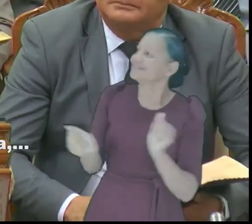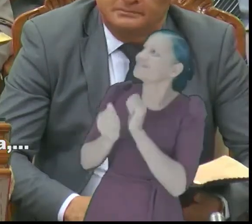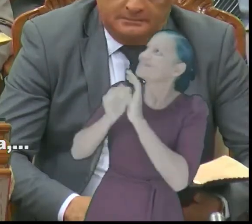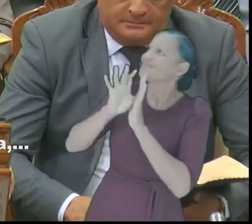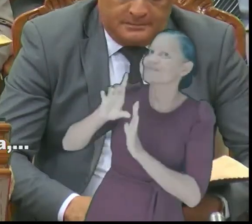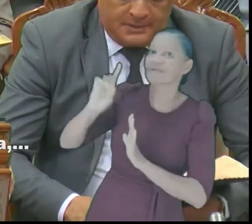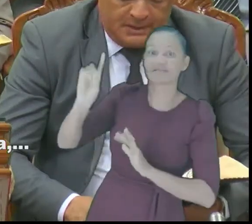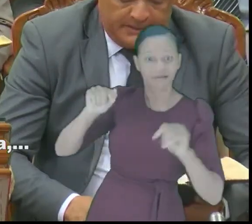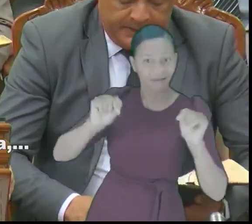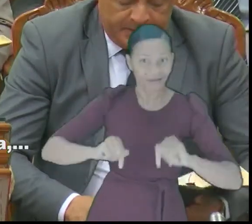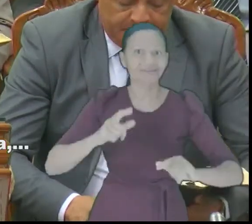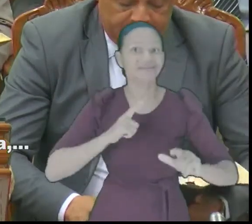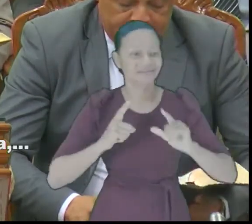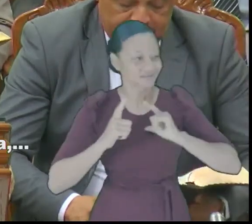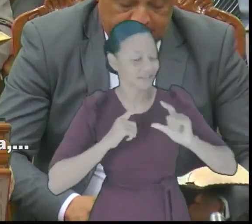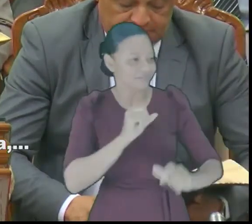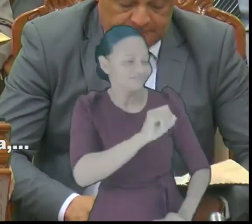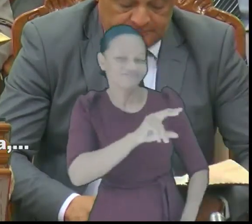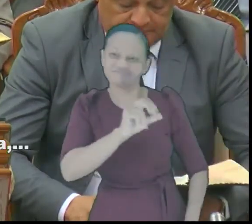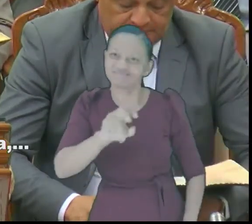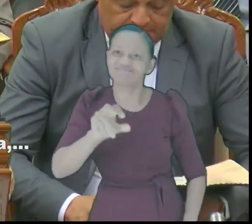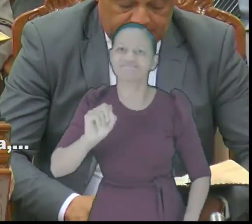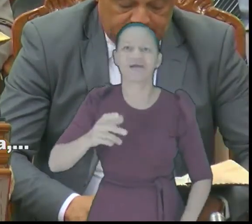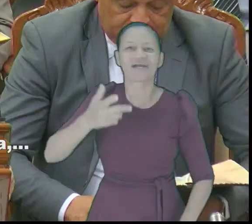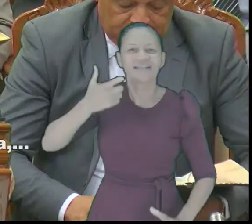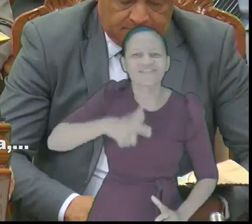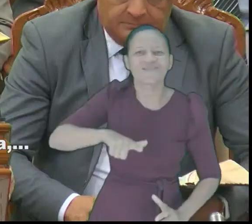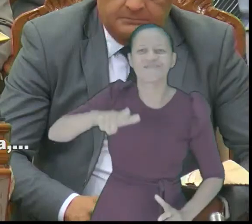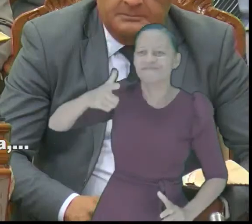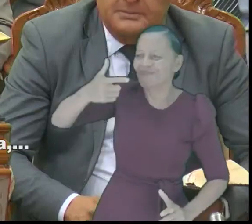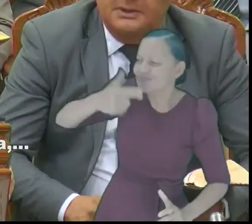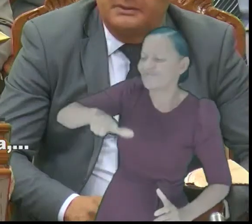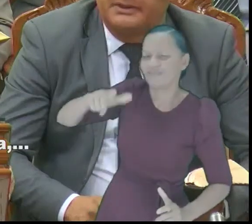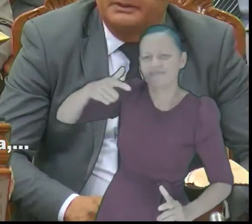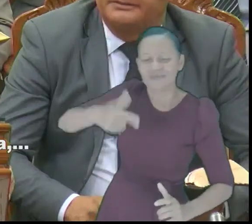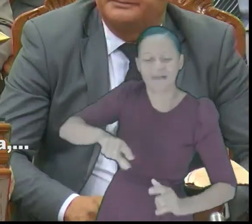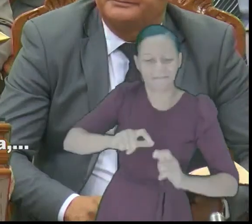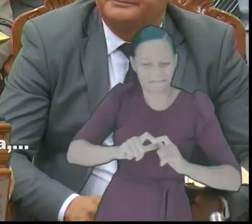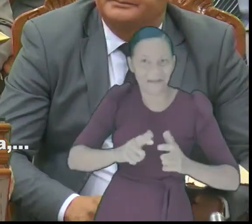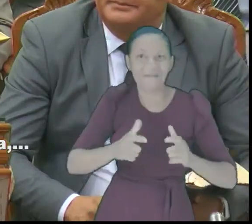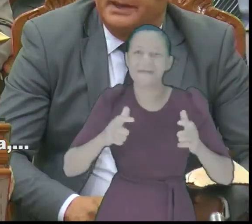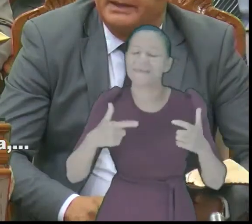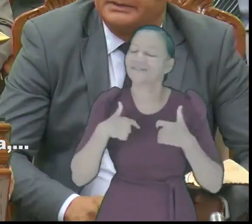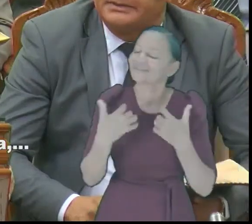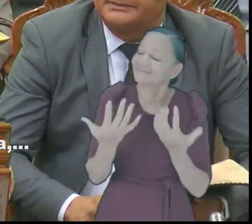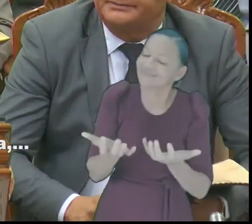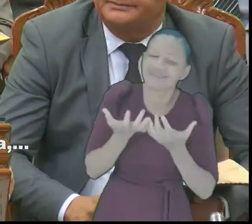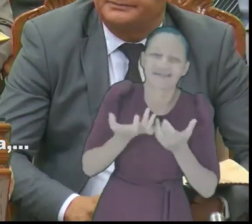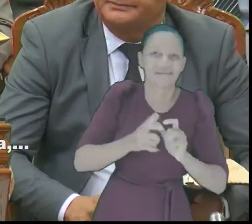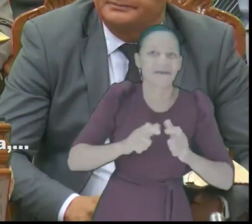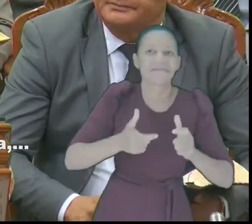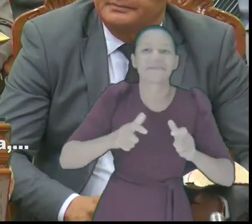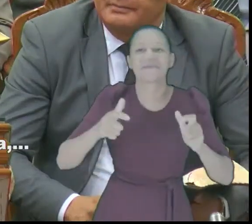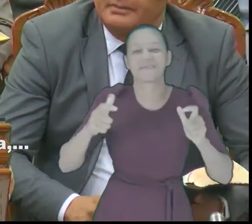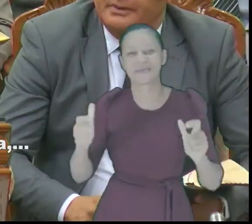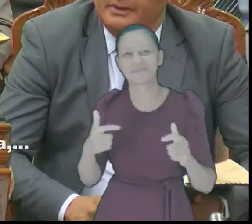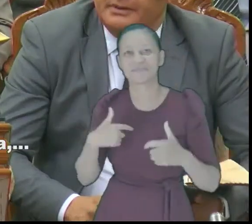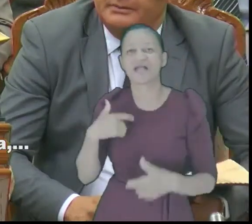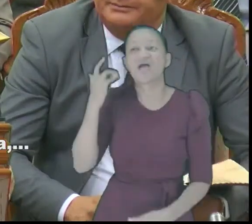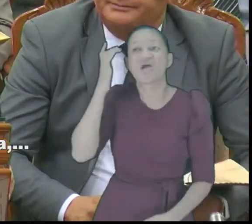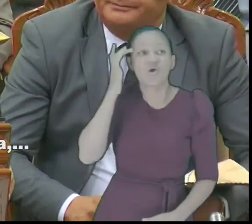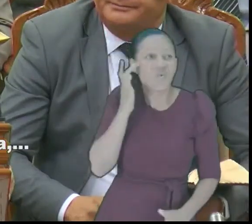com o Espírito Santo. Mas nós queremos mais, amém? Nós queremos mais. Eu estou